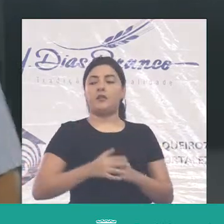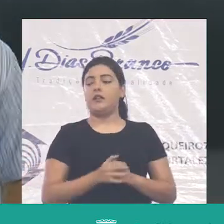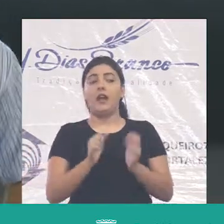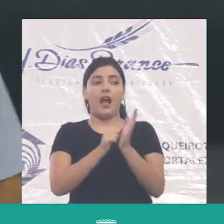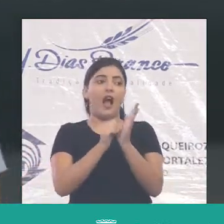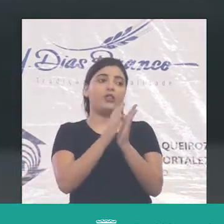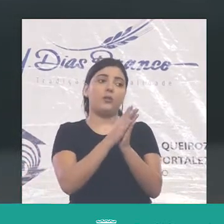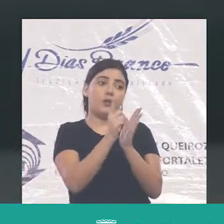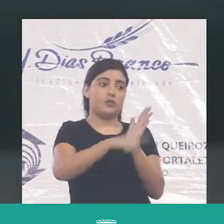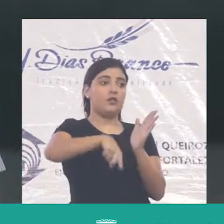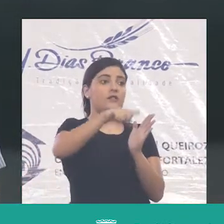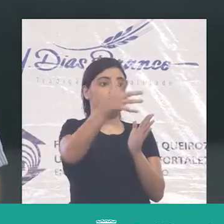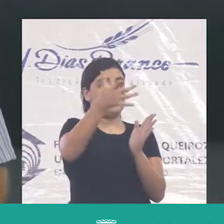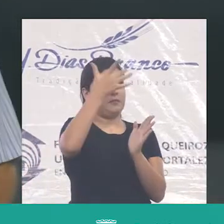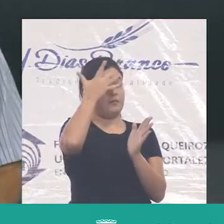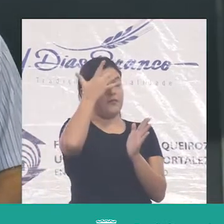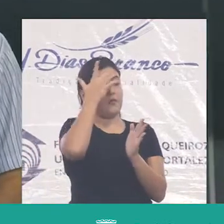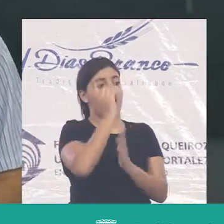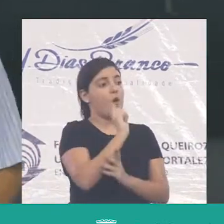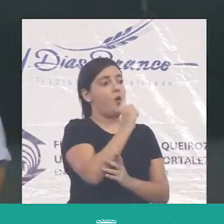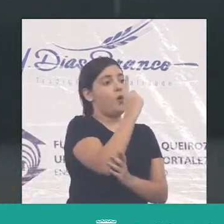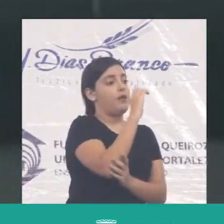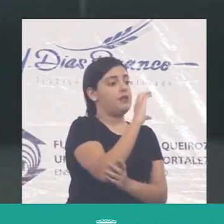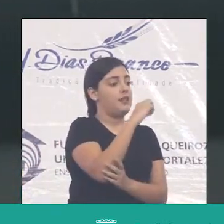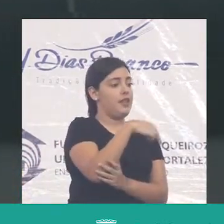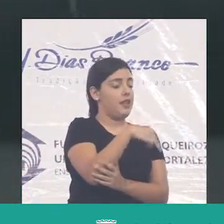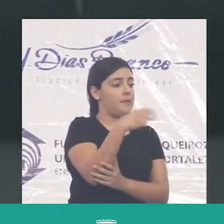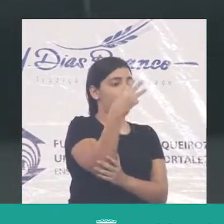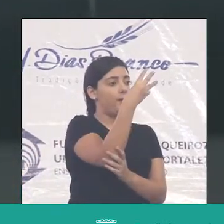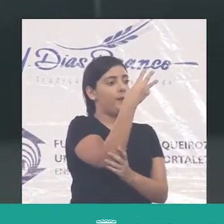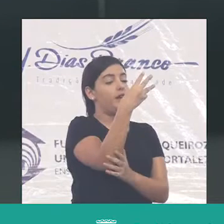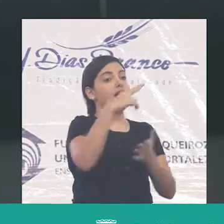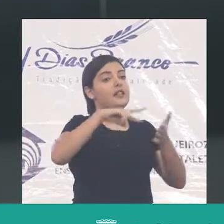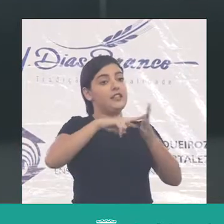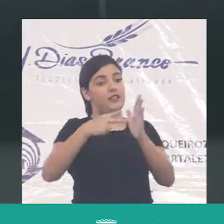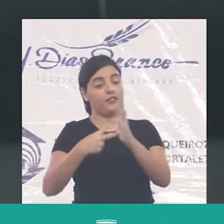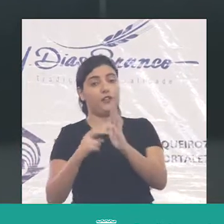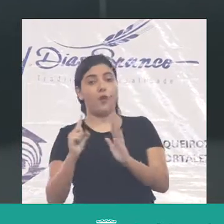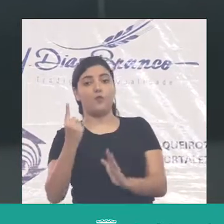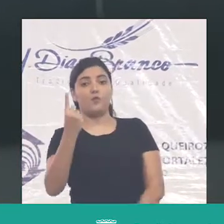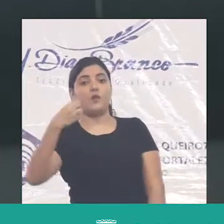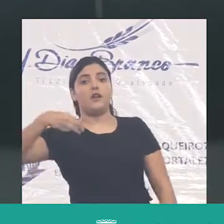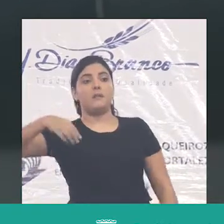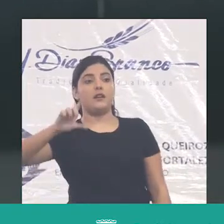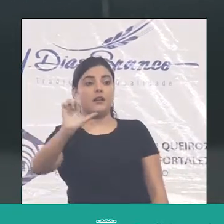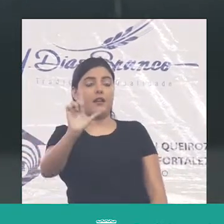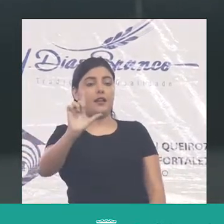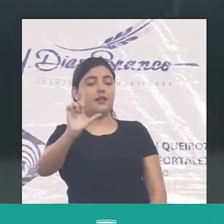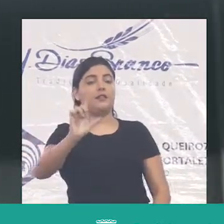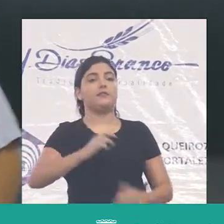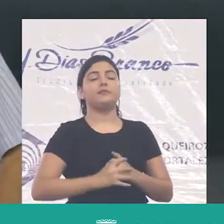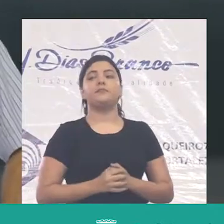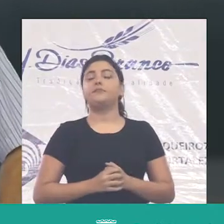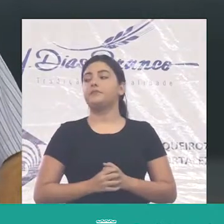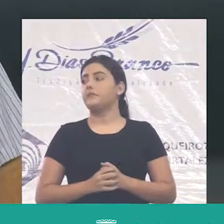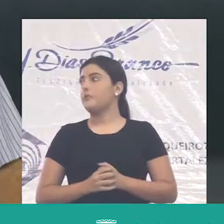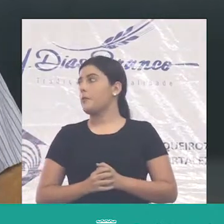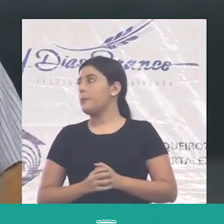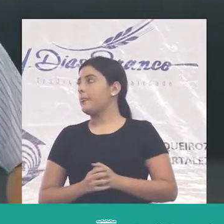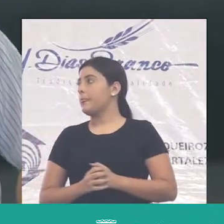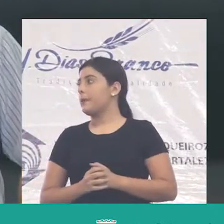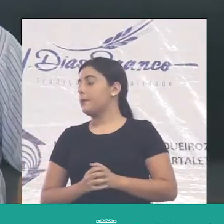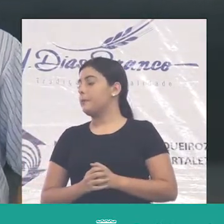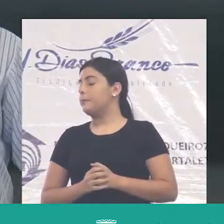Anotem aí, viu? 1 centímetro cúbico é igual a 1 ml. 1 ml,